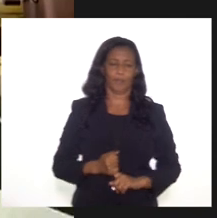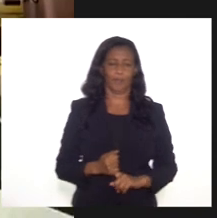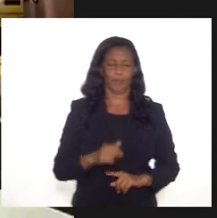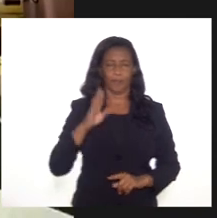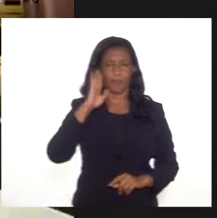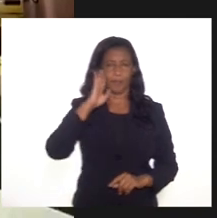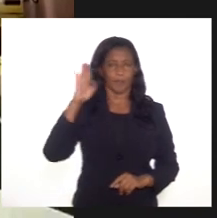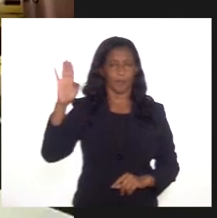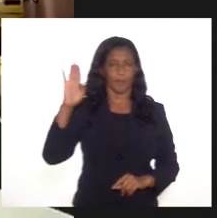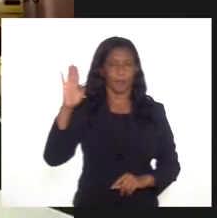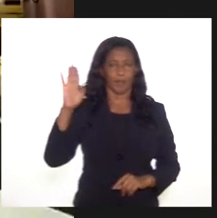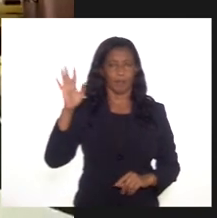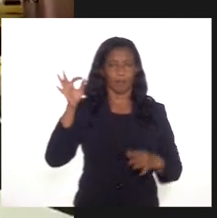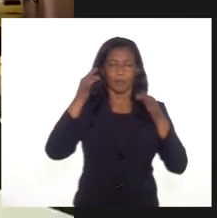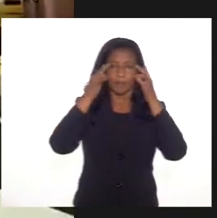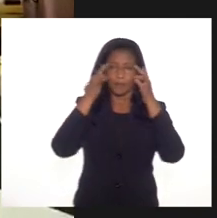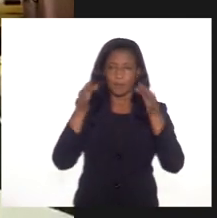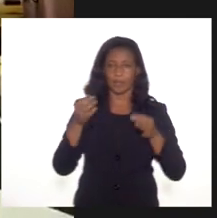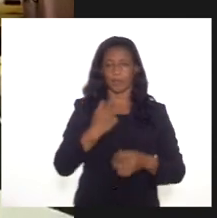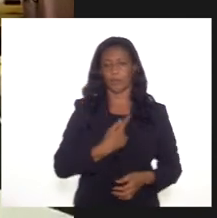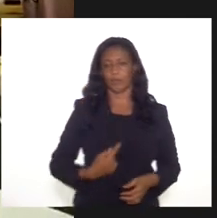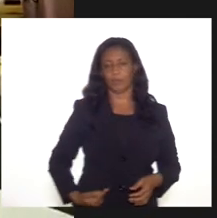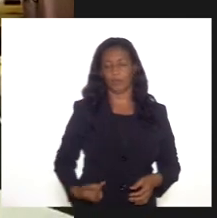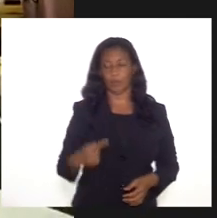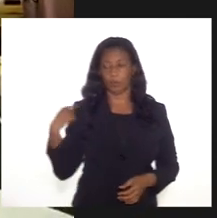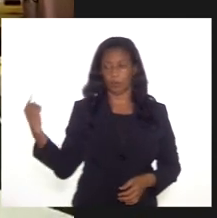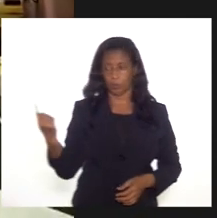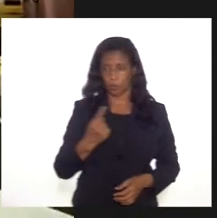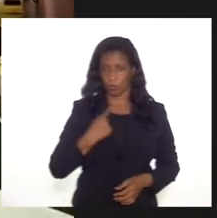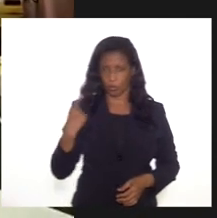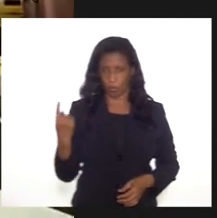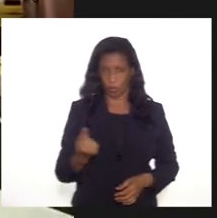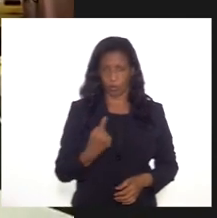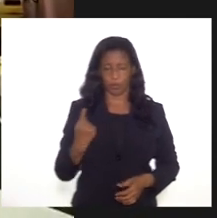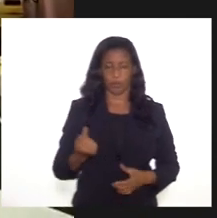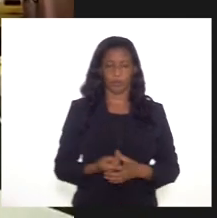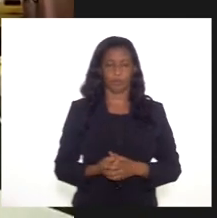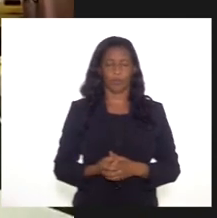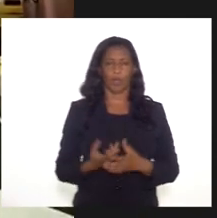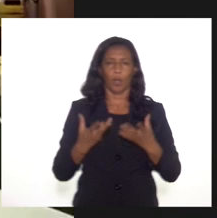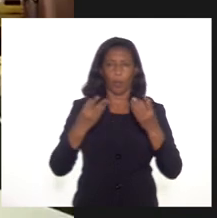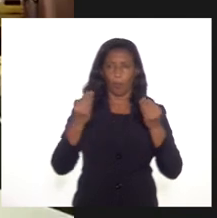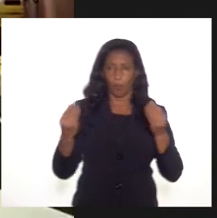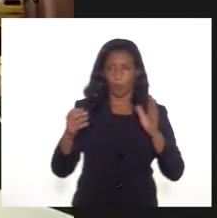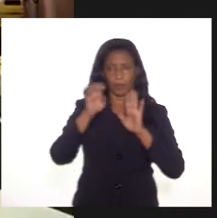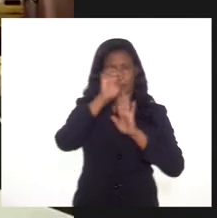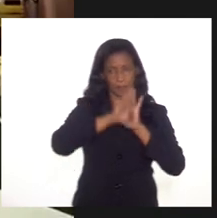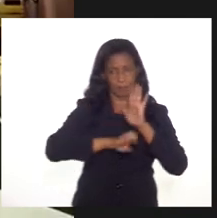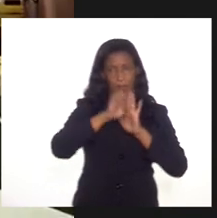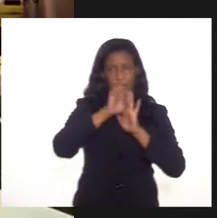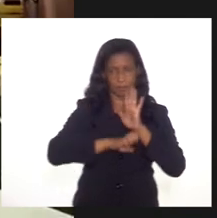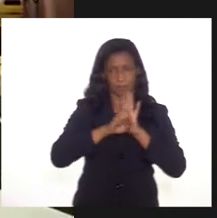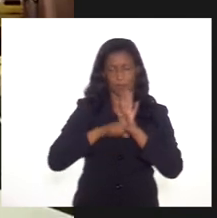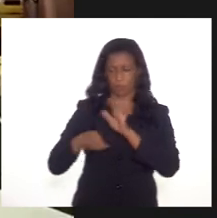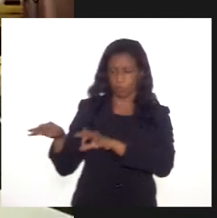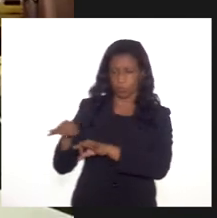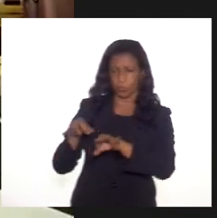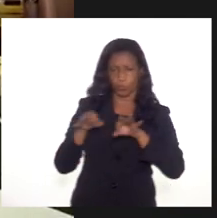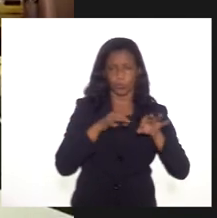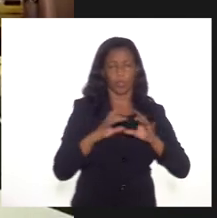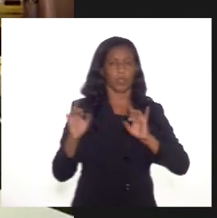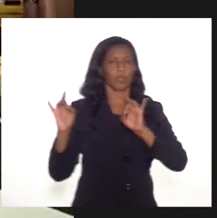principais intenções do governo. Nós apresentaremos muitas emendas, em